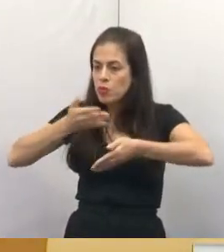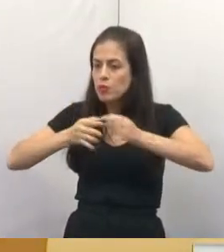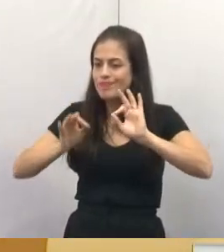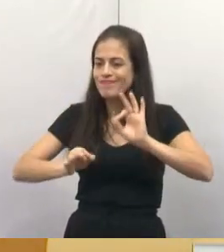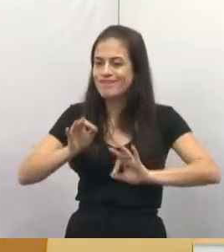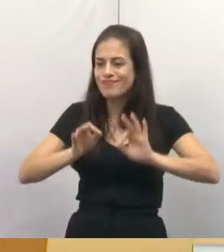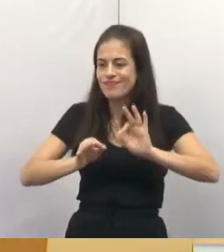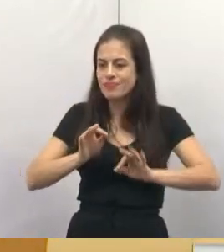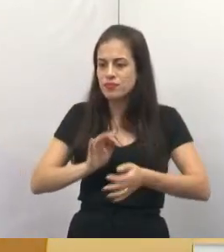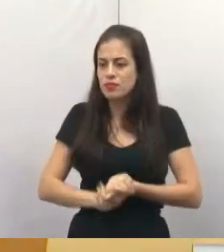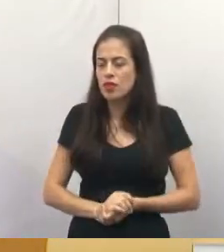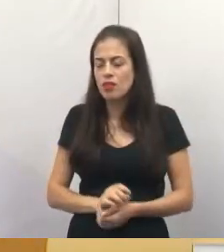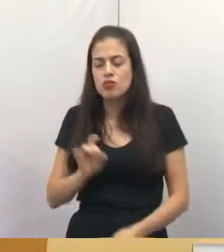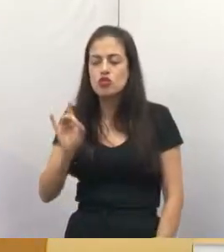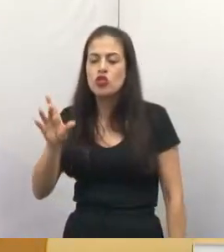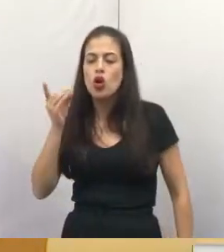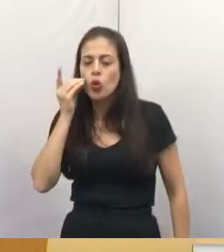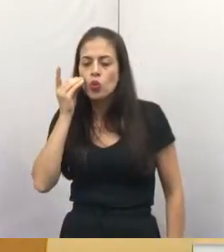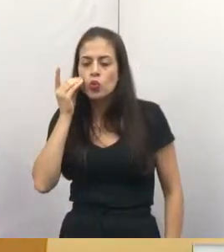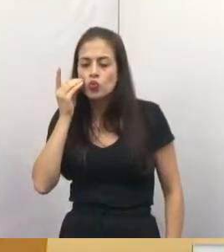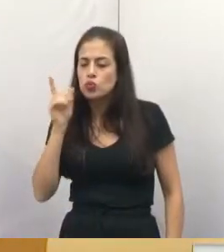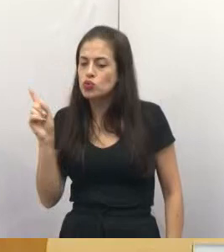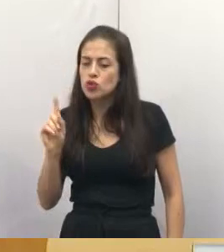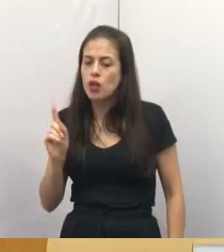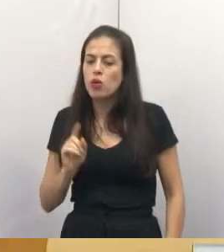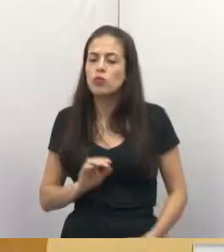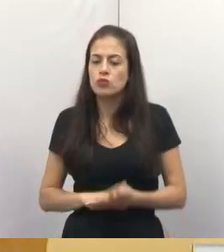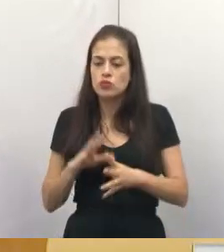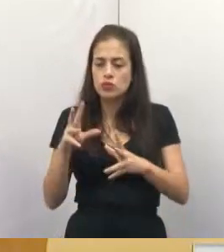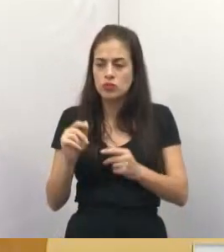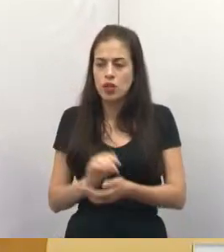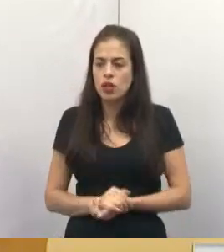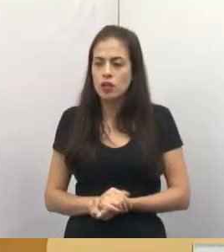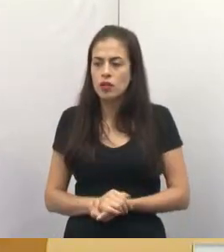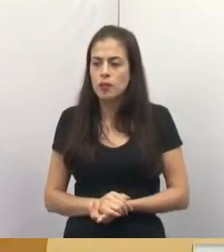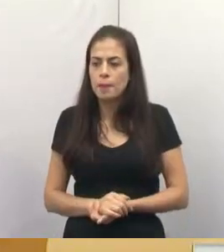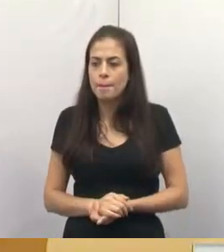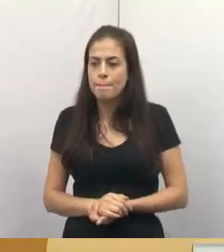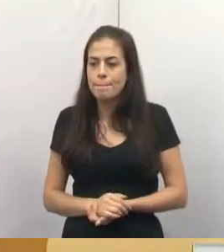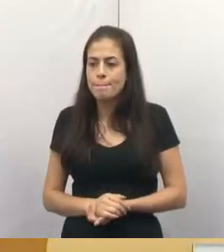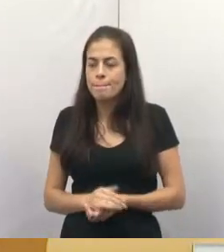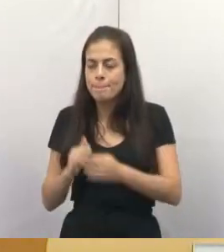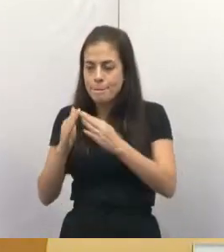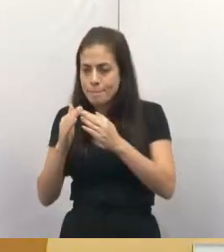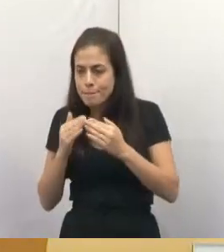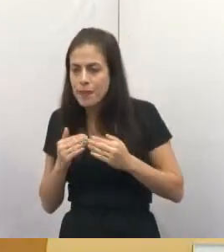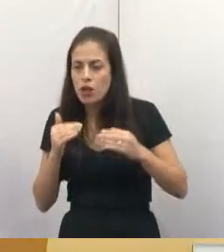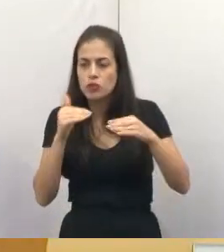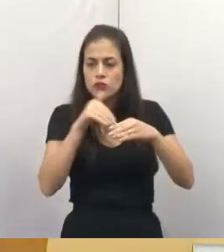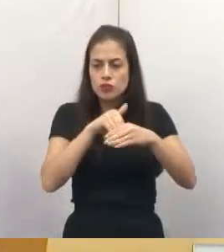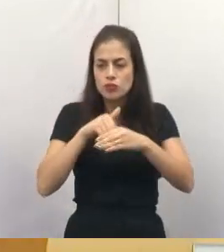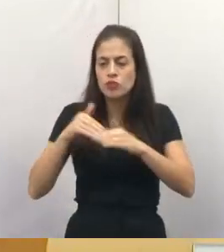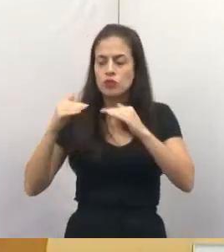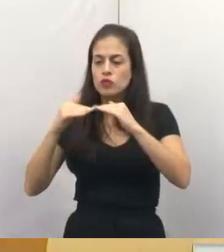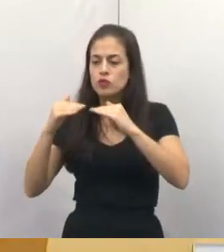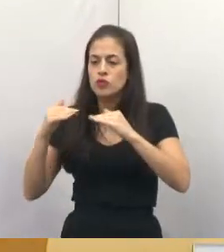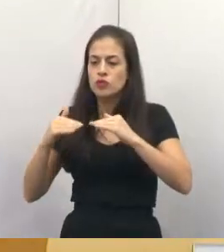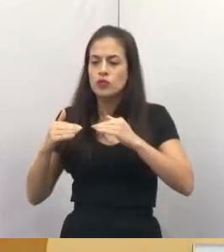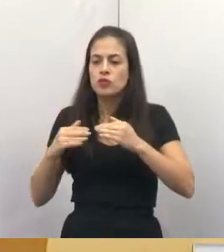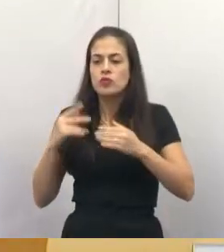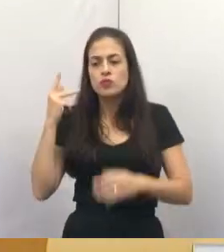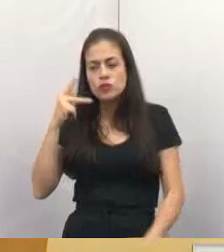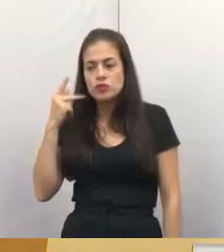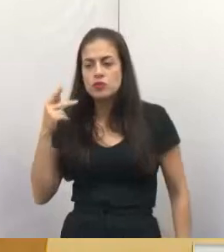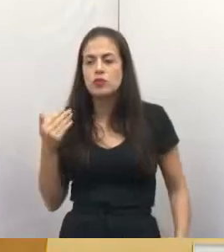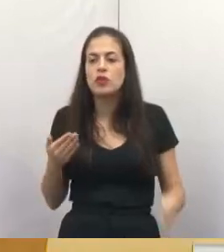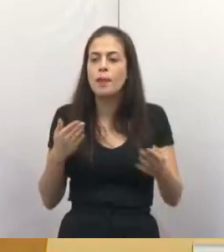ficar tudo nas costas do coitado do Dúdio aí. Então fica aí e peço aí o voto favorável aos demais vereadores,